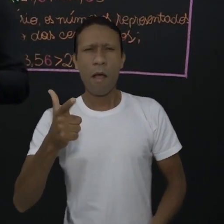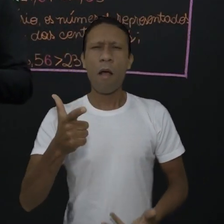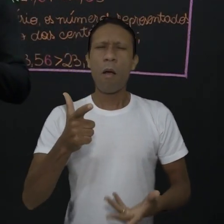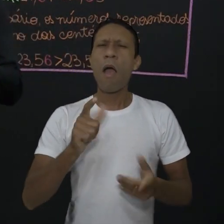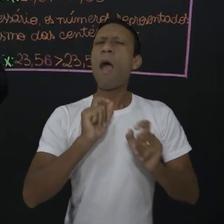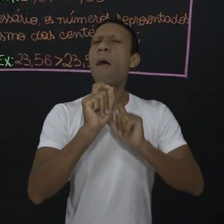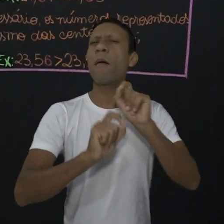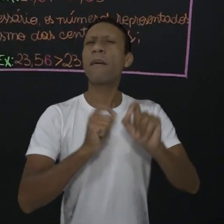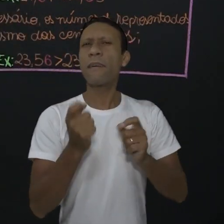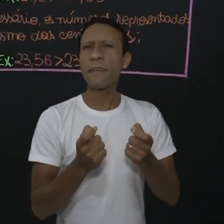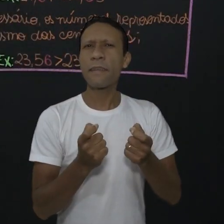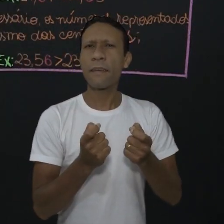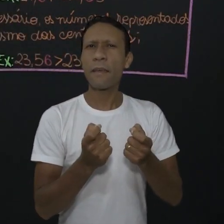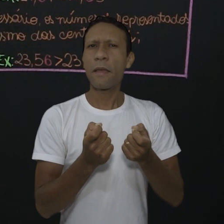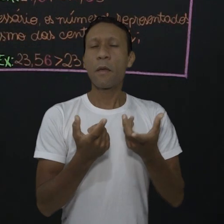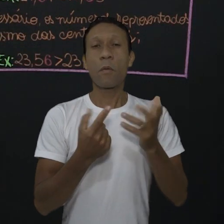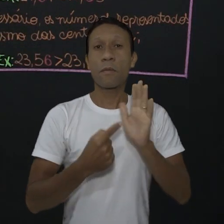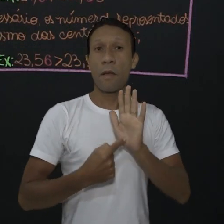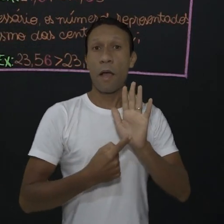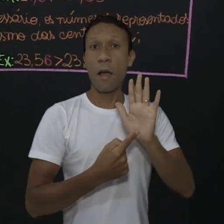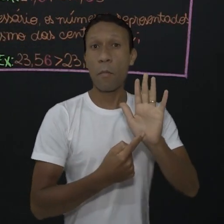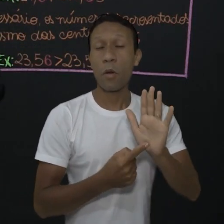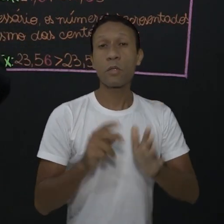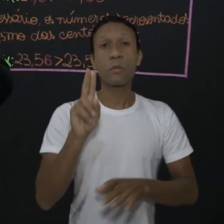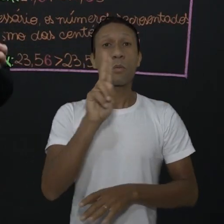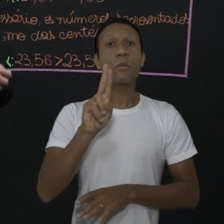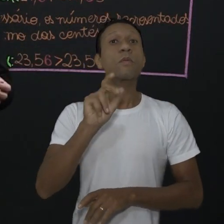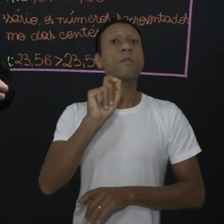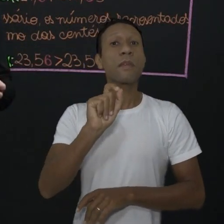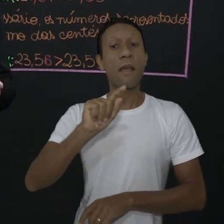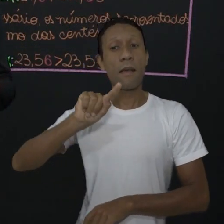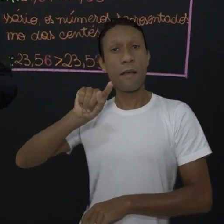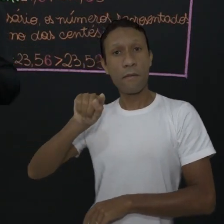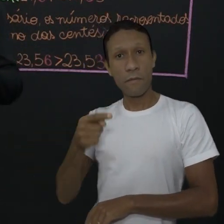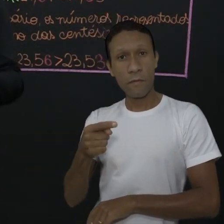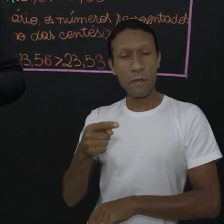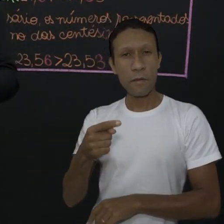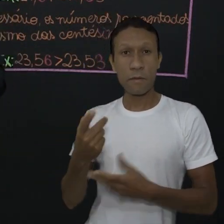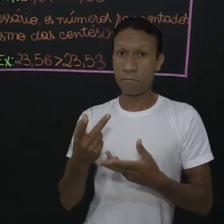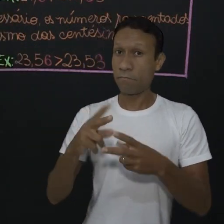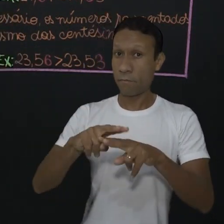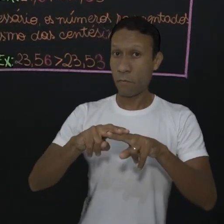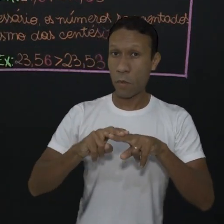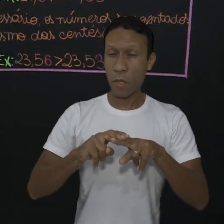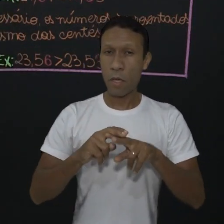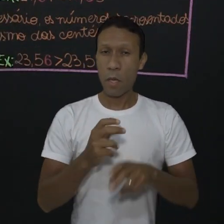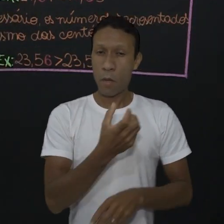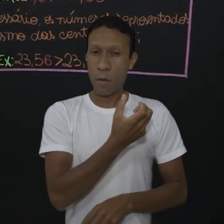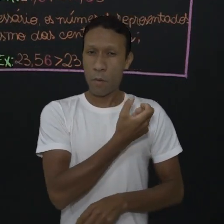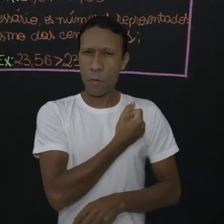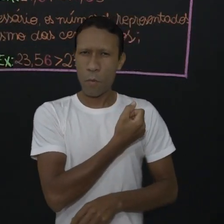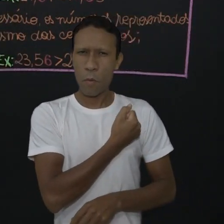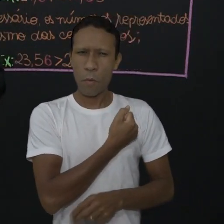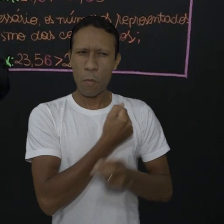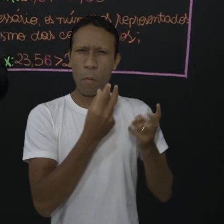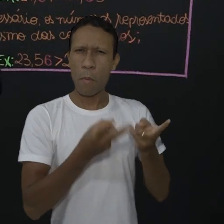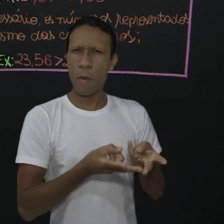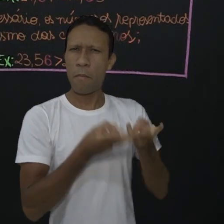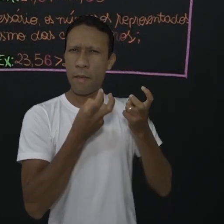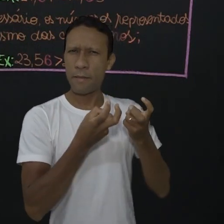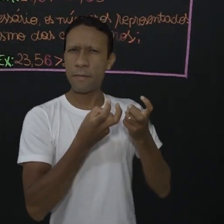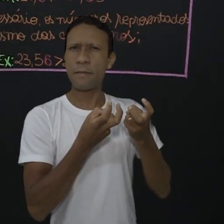de decimal é quando aparece a utilização da vírgula, ou seja, o número é